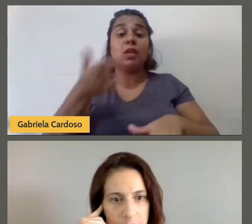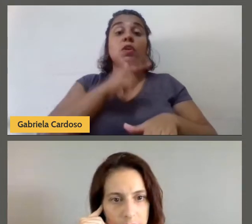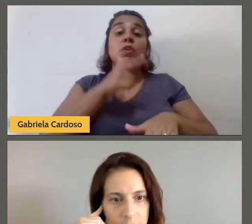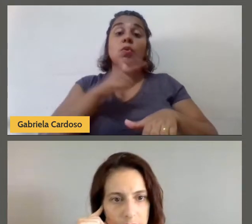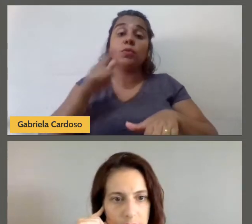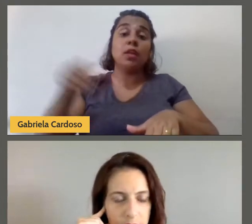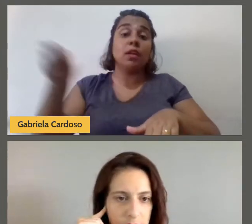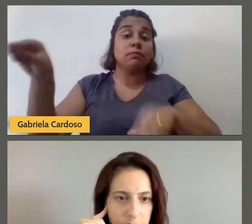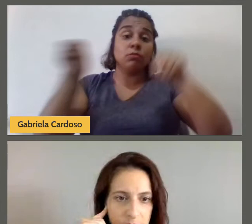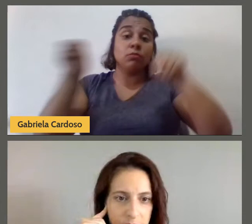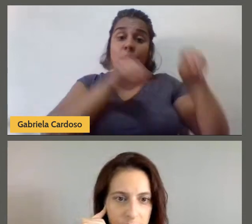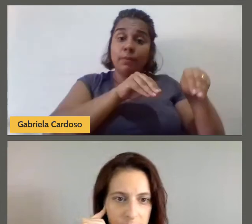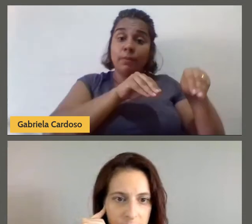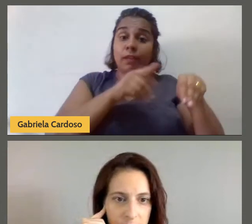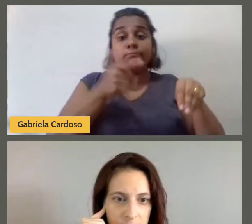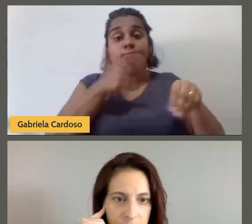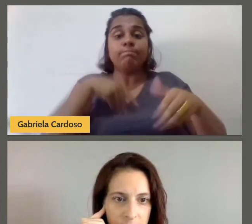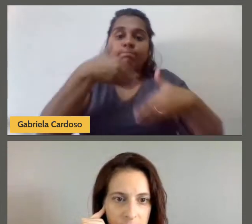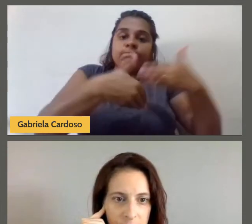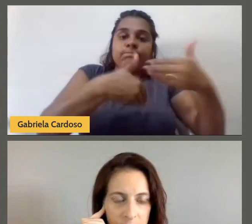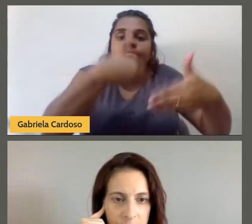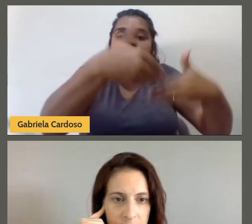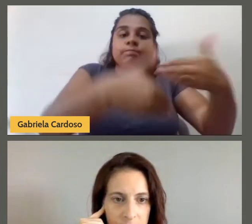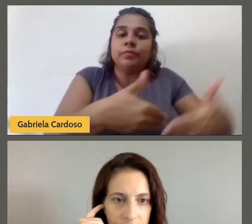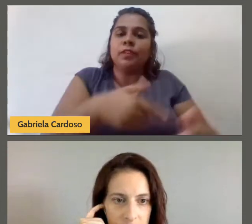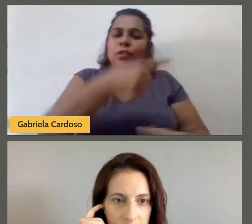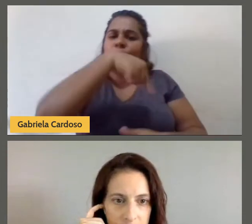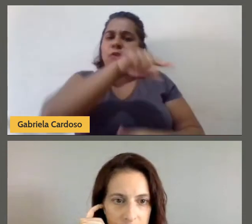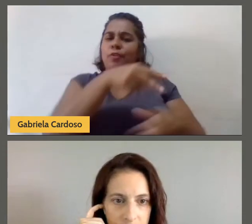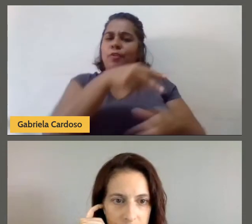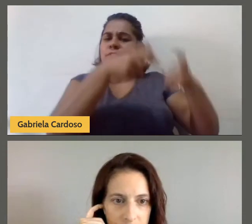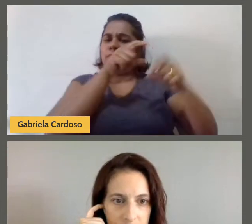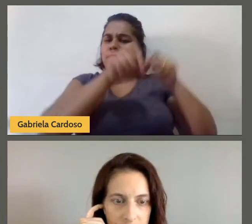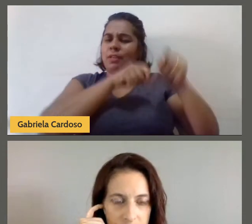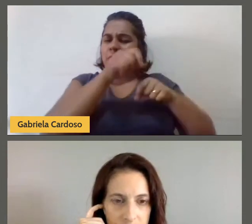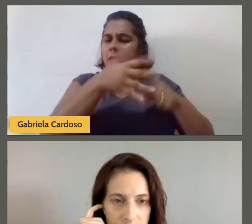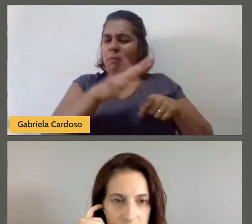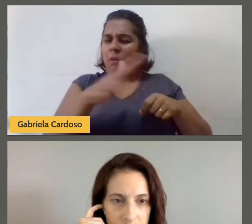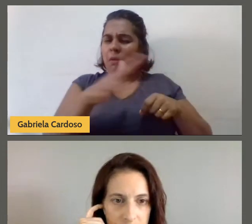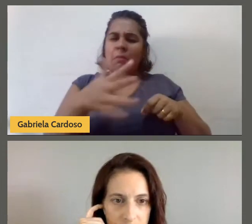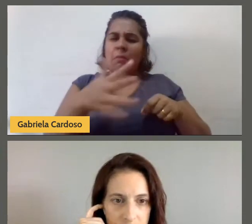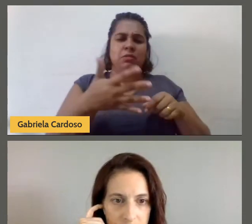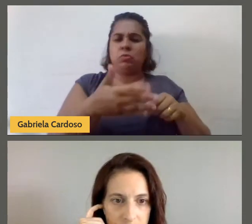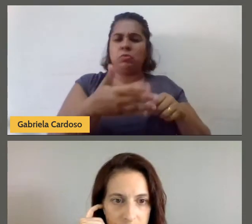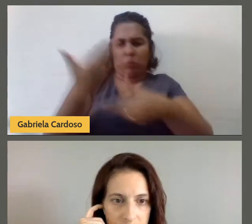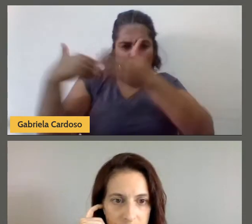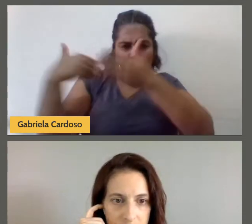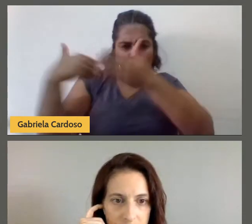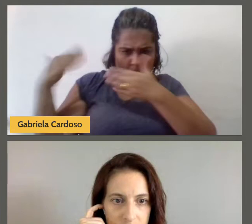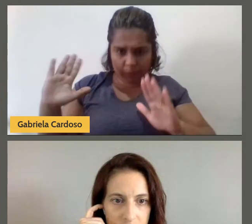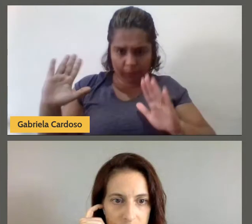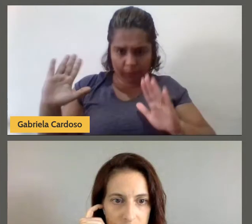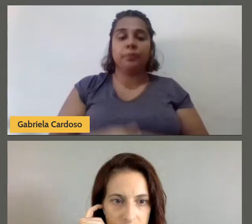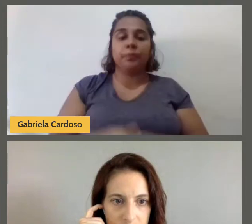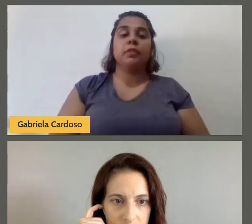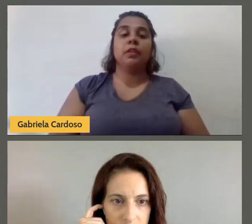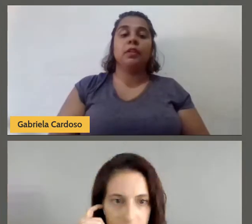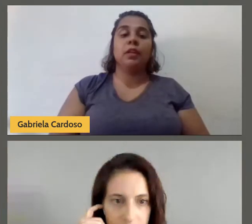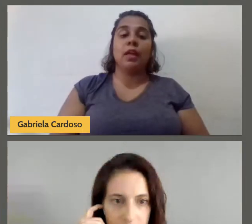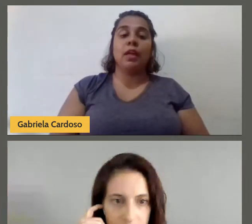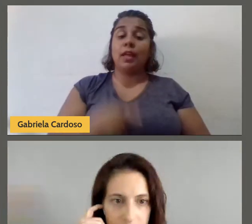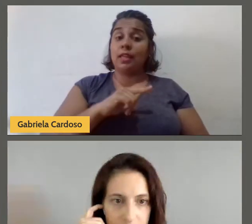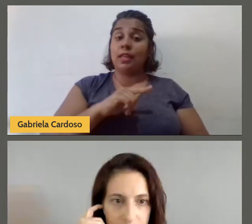o que a gente percebe, e foi muito engraçado, faz alguns meses a gente estava com um refugiado do Camarões, e a gente